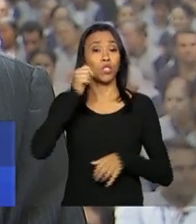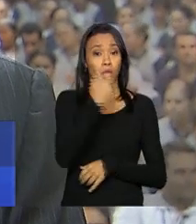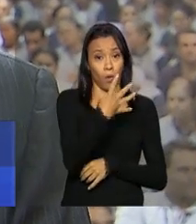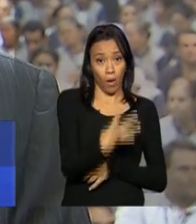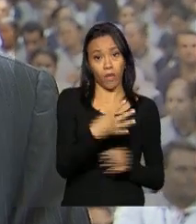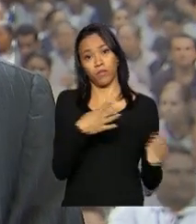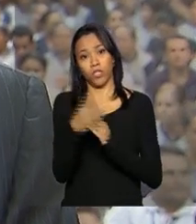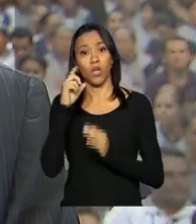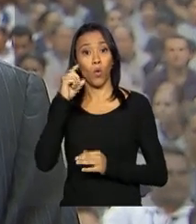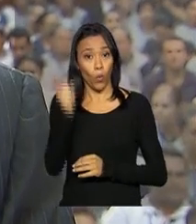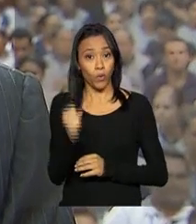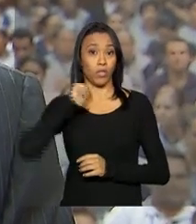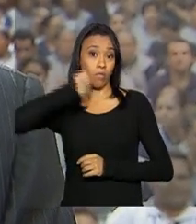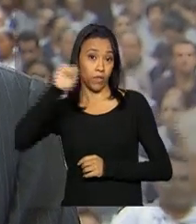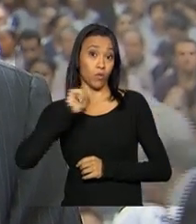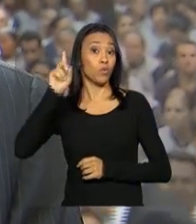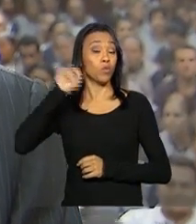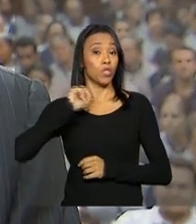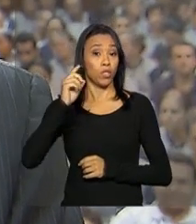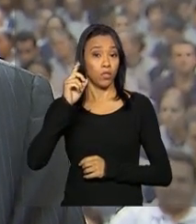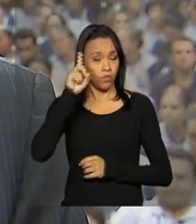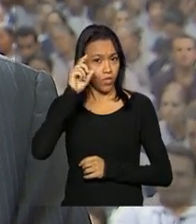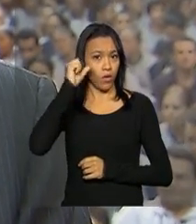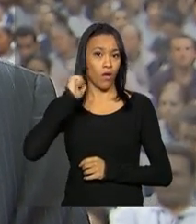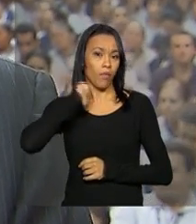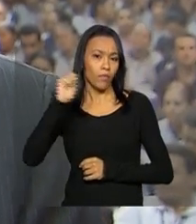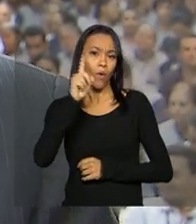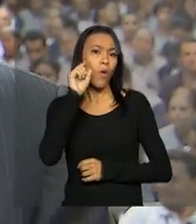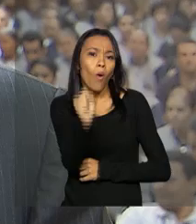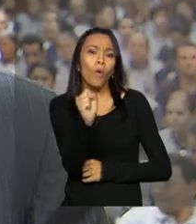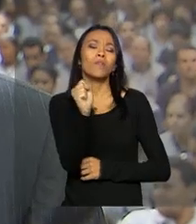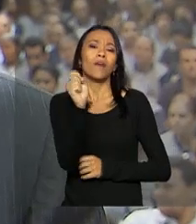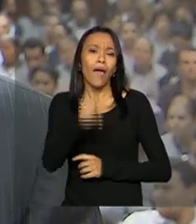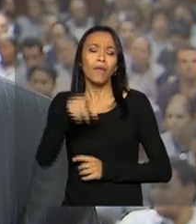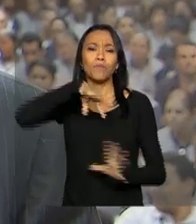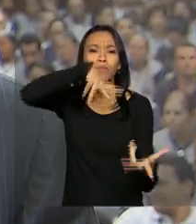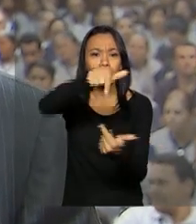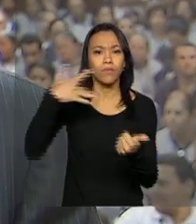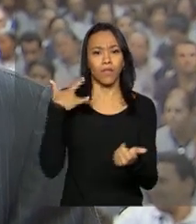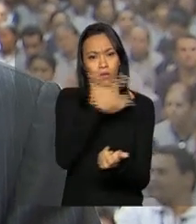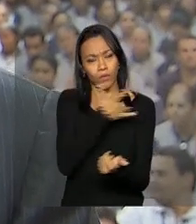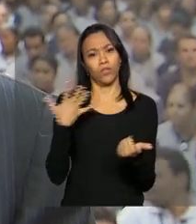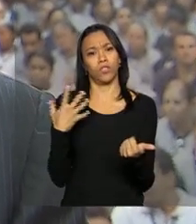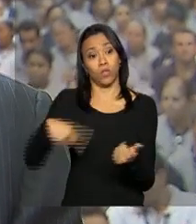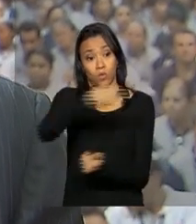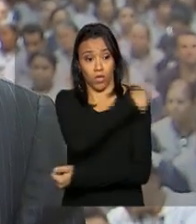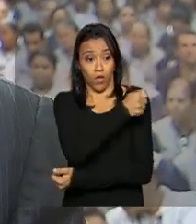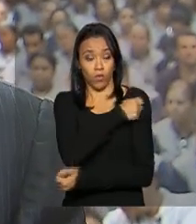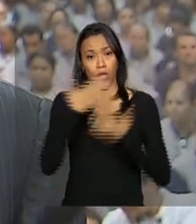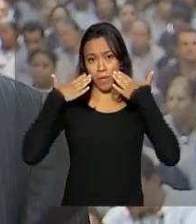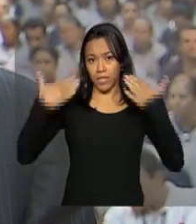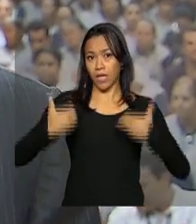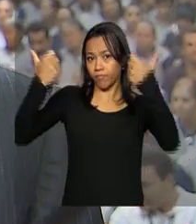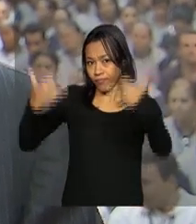de Abril porque dia 7 de Abril o dia mundial da saúde Nós faremos uma mobilização onde os estudantes na escola vão apresentar pros pais